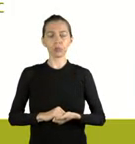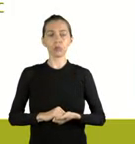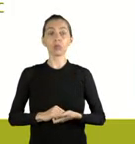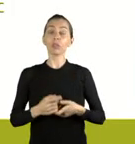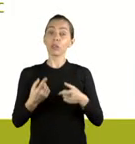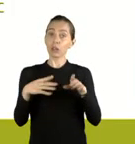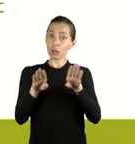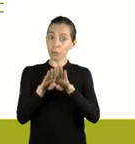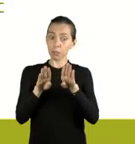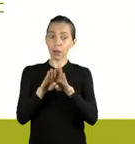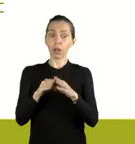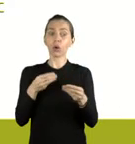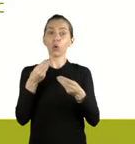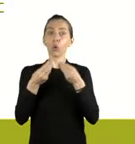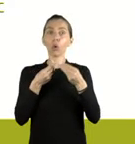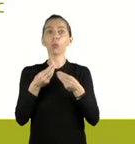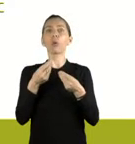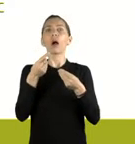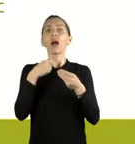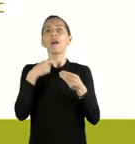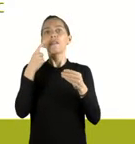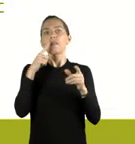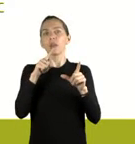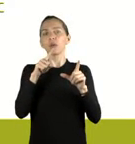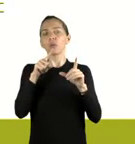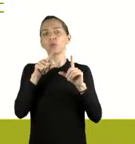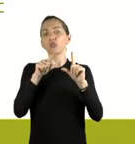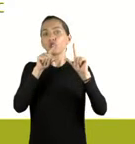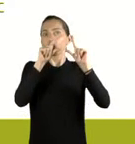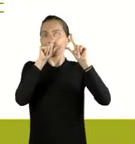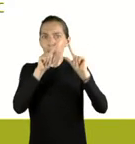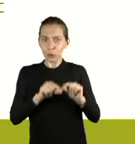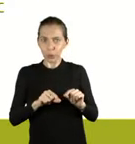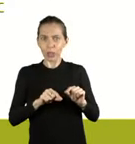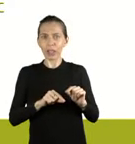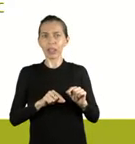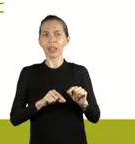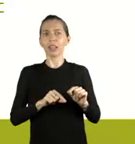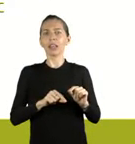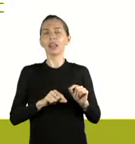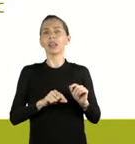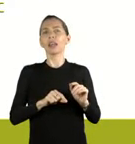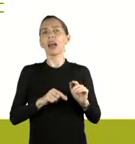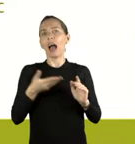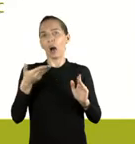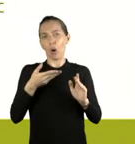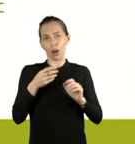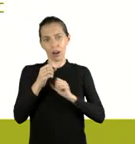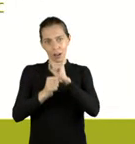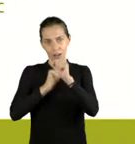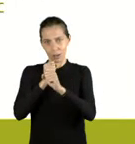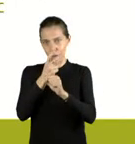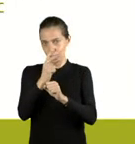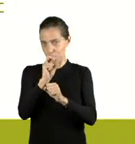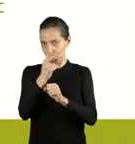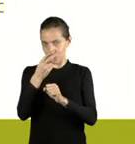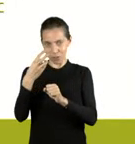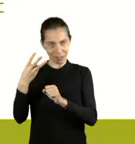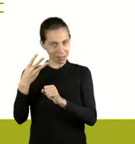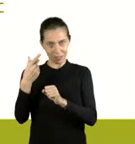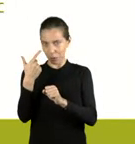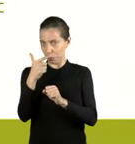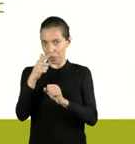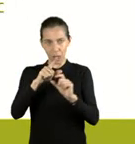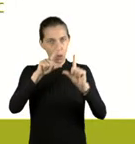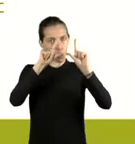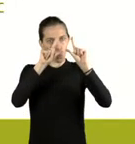E também, como a gente vê essa queda? A gente não vê uma queda tão brusca agora em 2023. Então, a gente vê